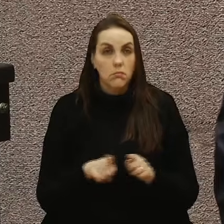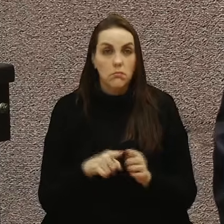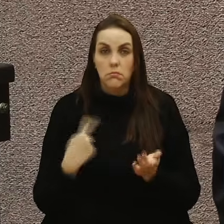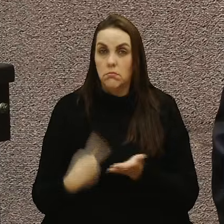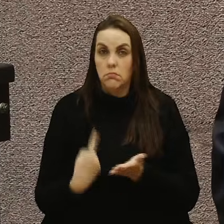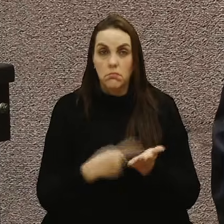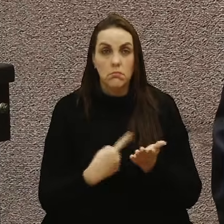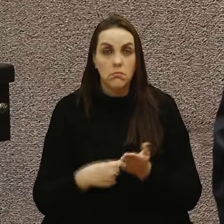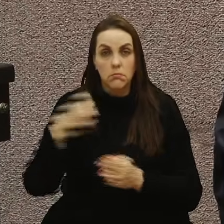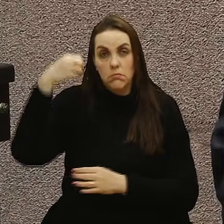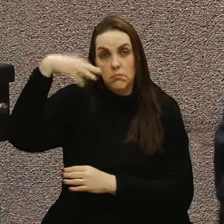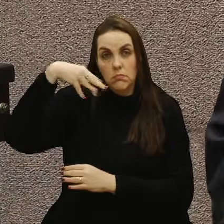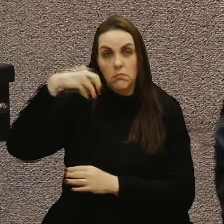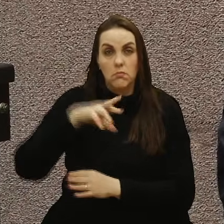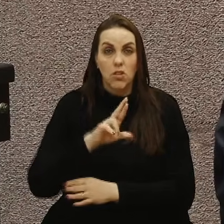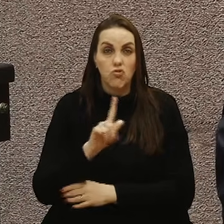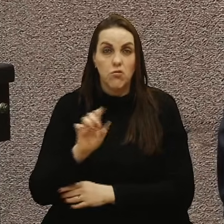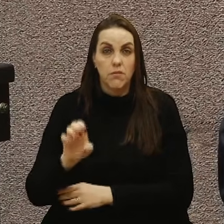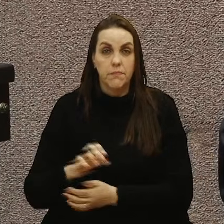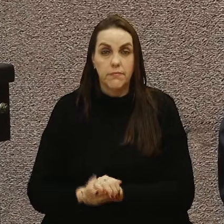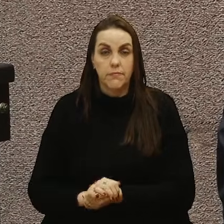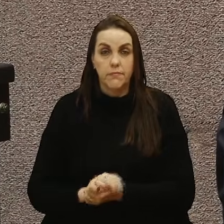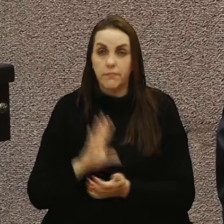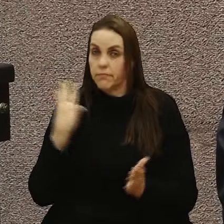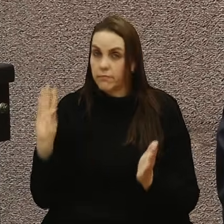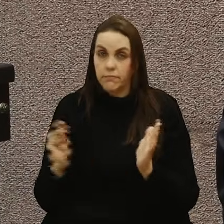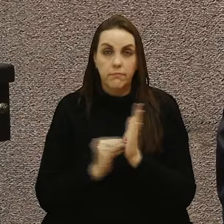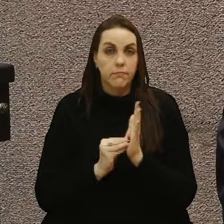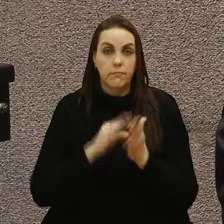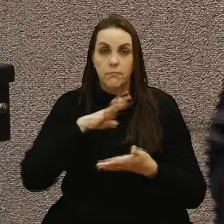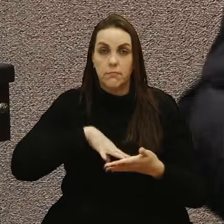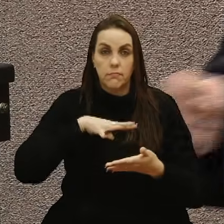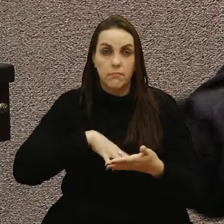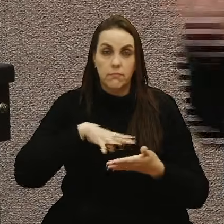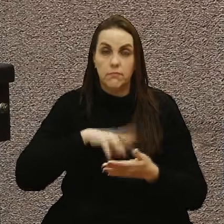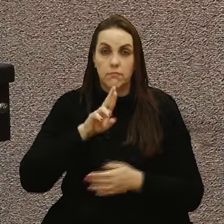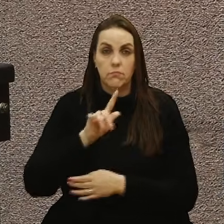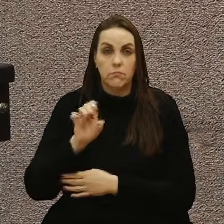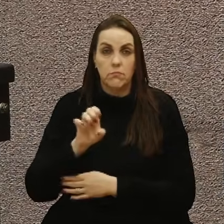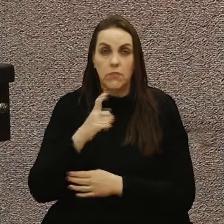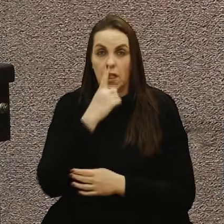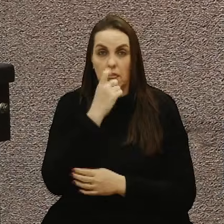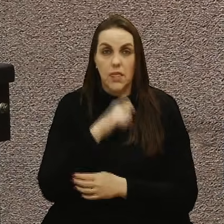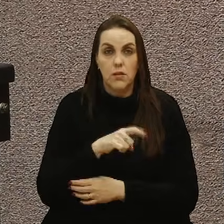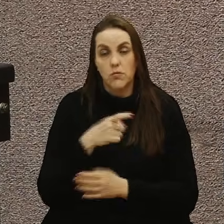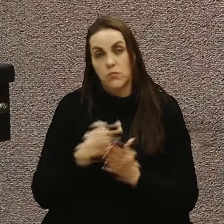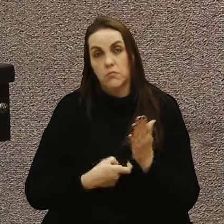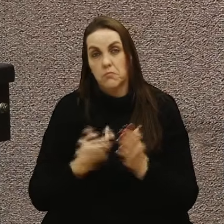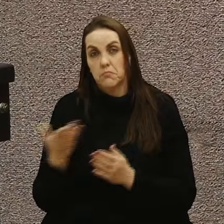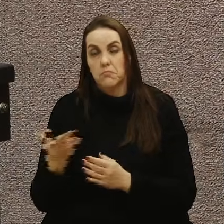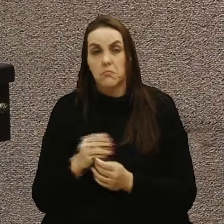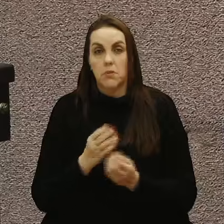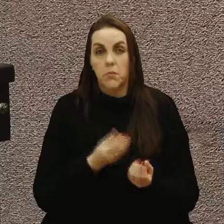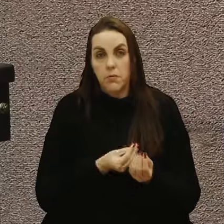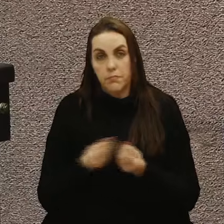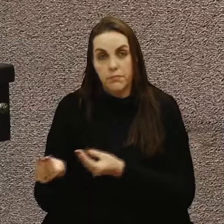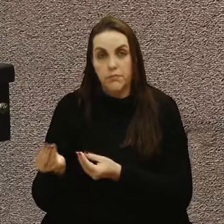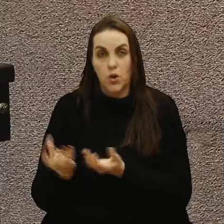RGE. Embute na conta da RGE a taxa do lixo e depois ela repassa para a Codeca.